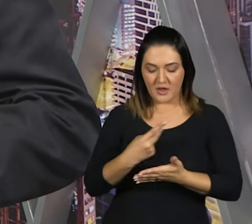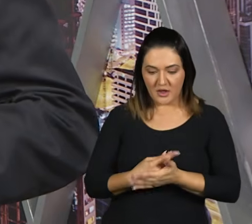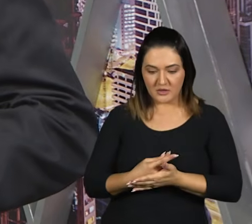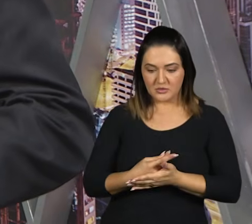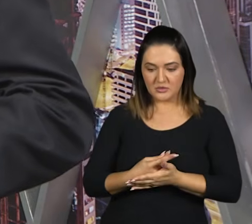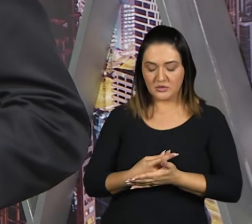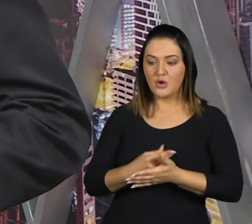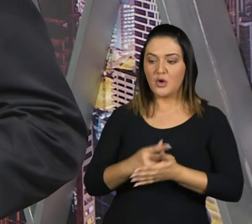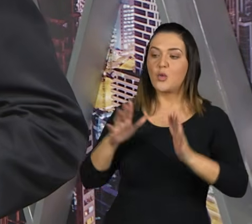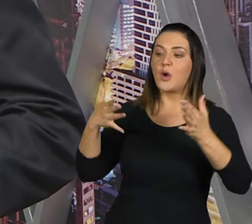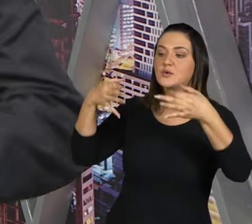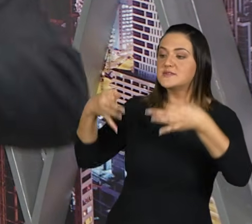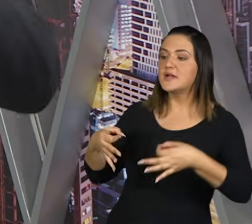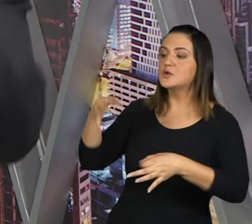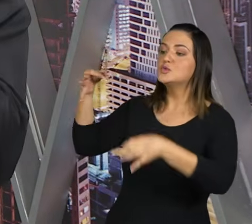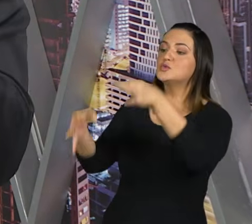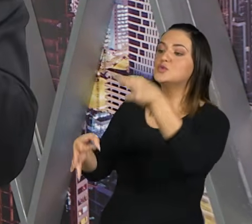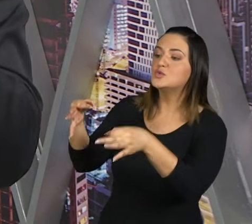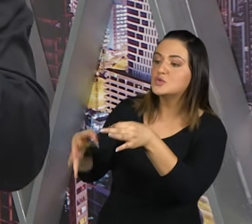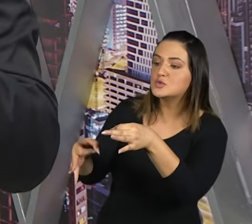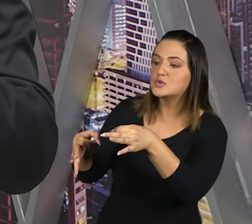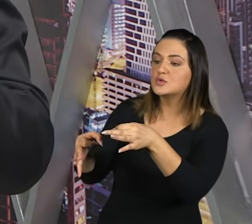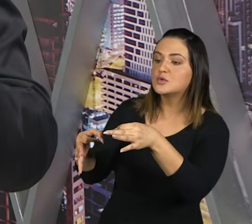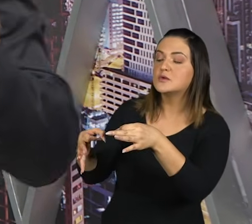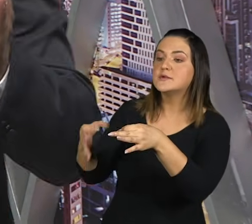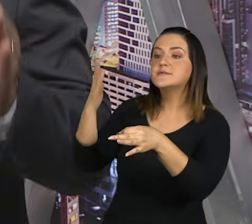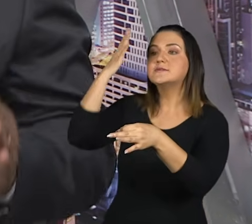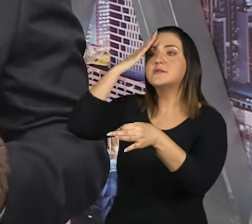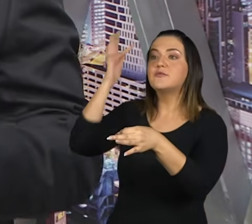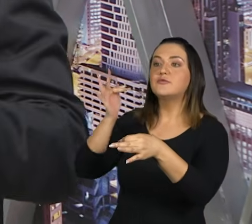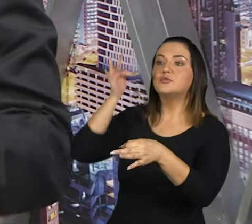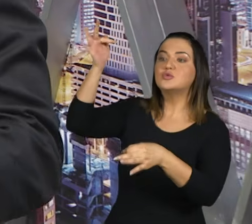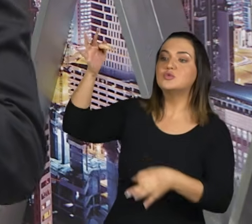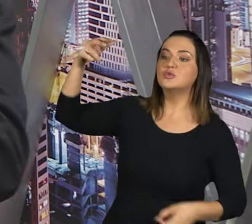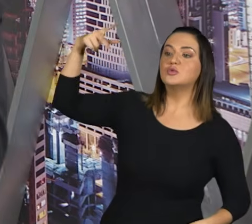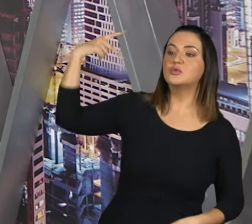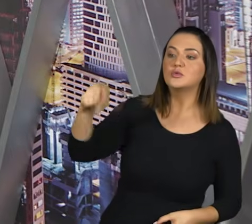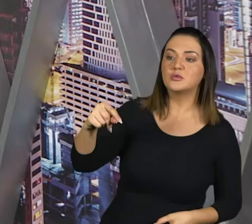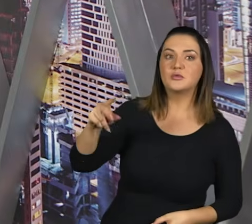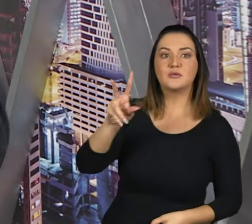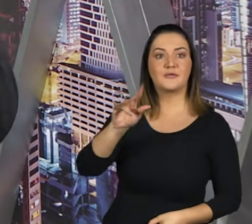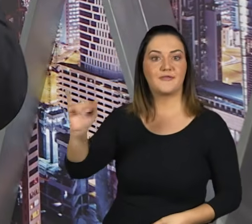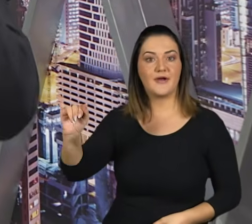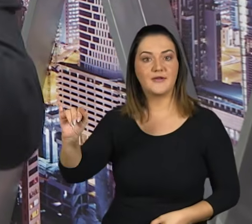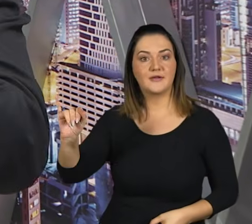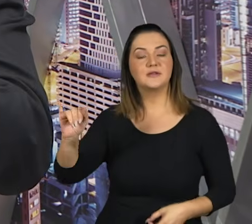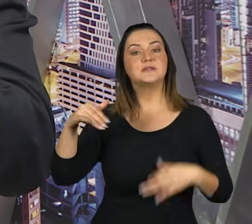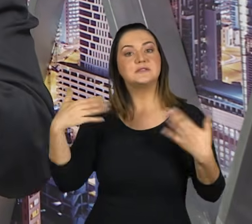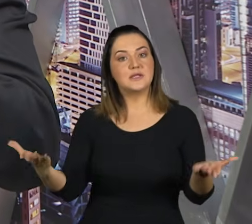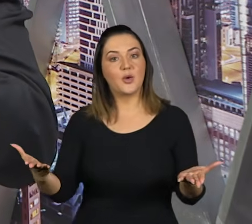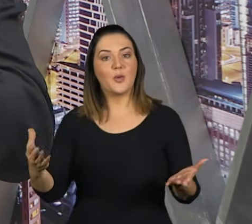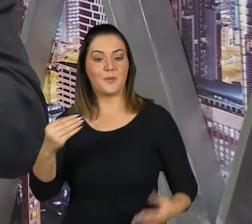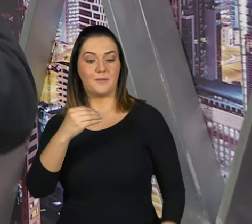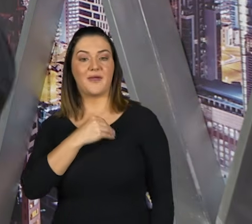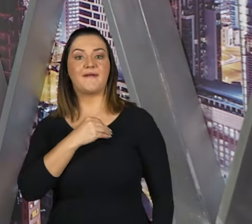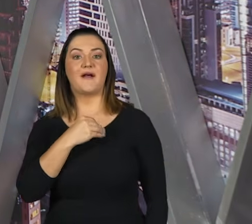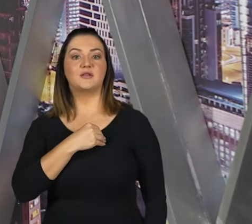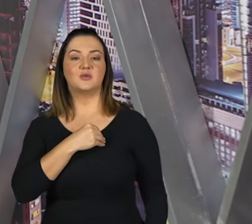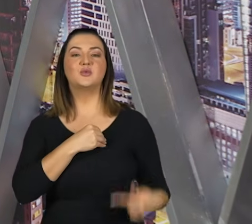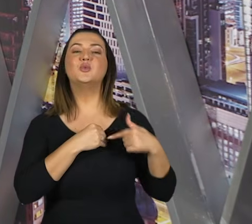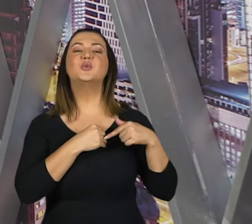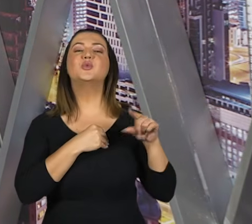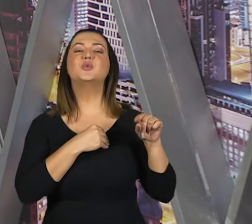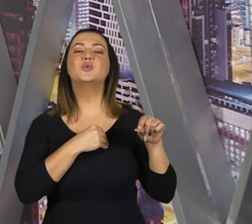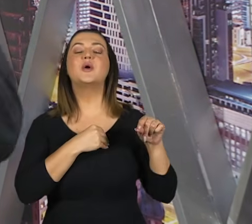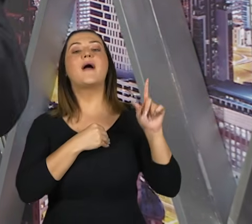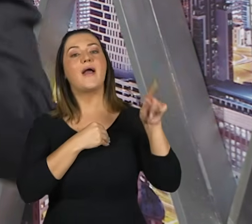é extraordinário. Agora, falando do pecado, convencer o mundo do pecado. Pecado, repito, é a